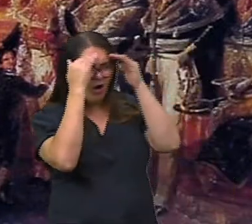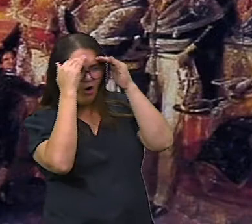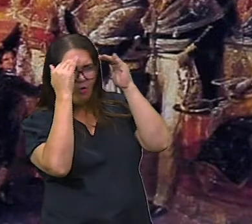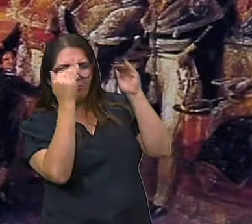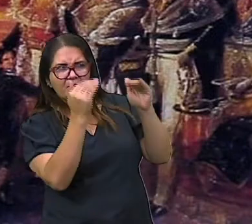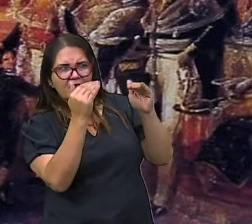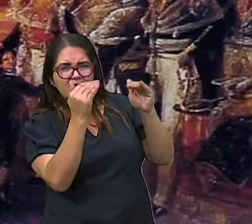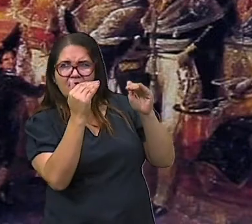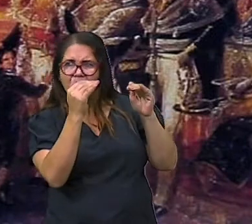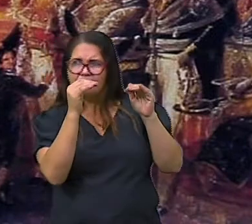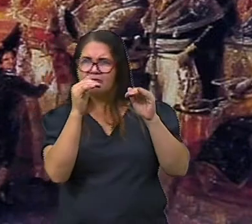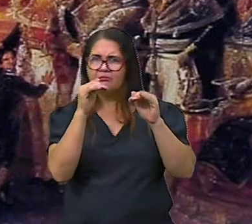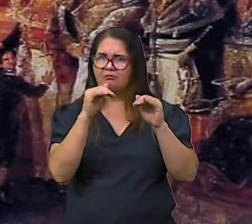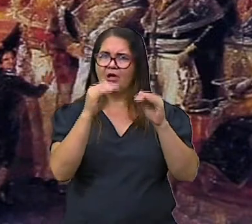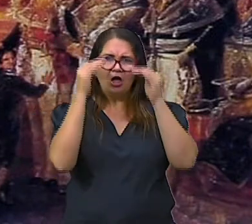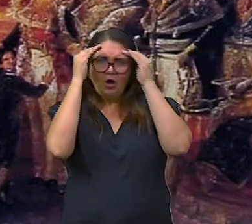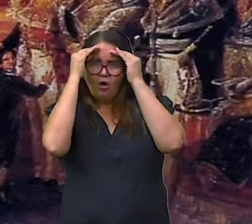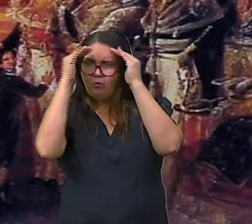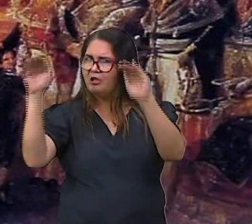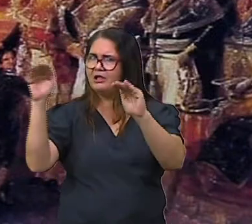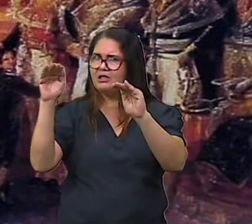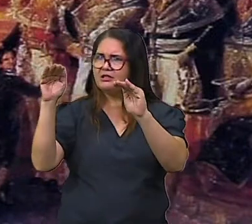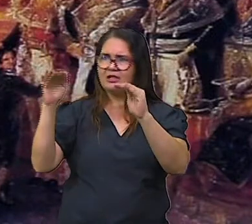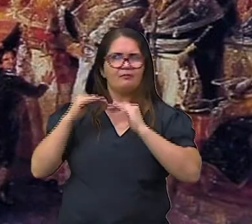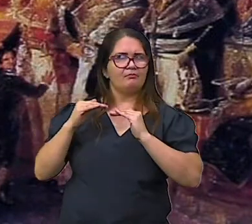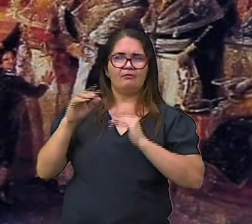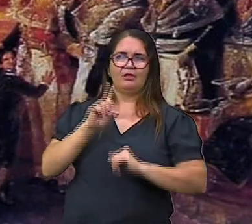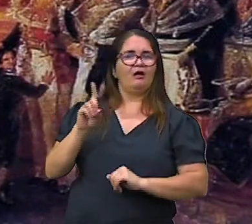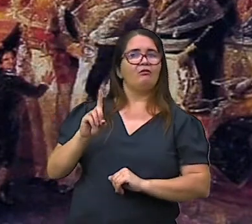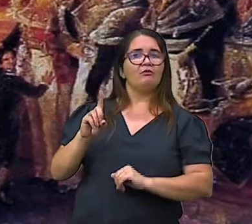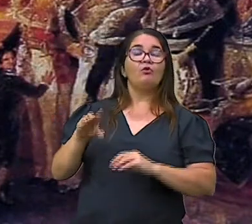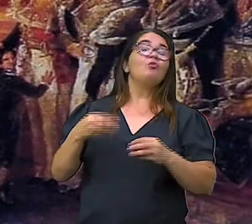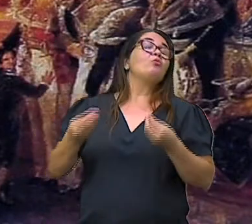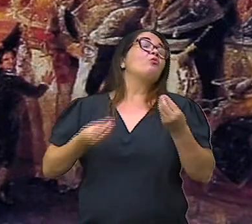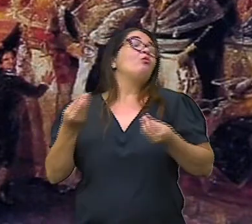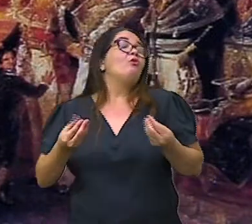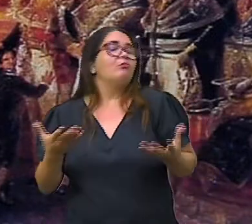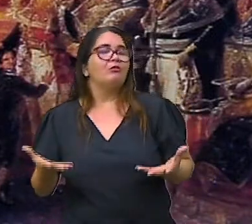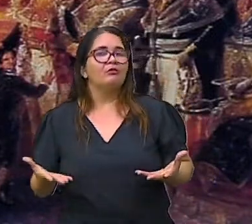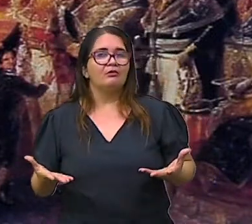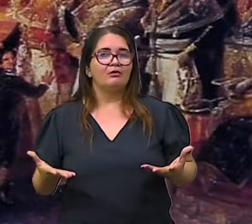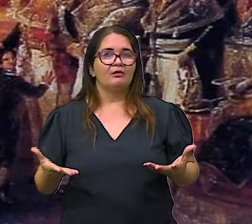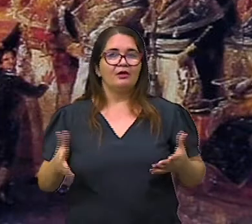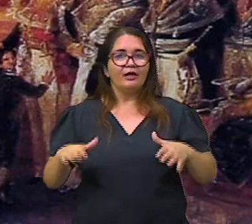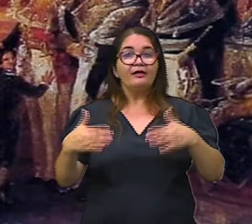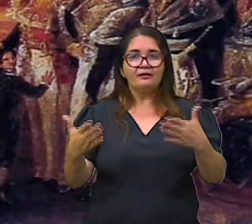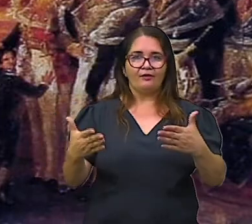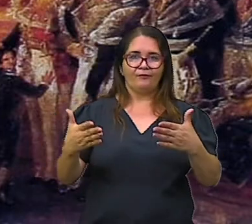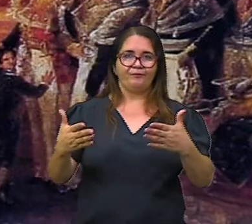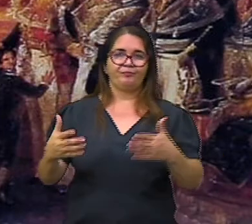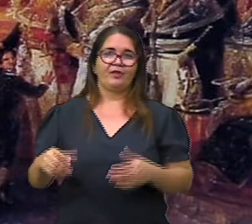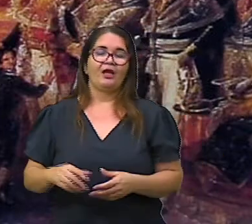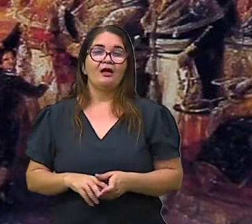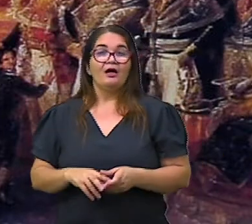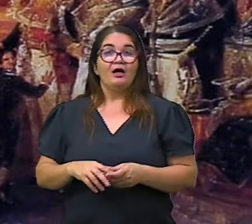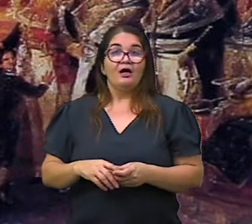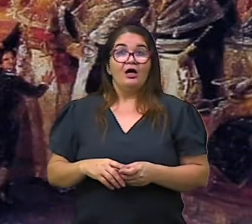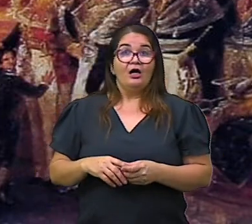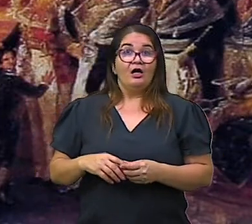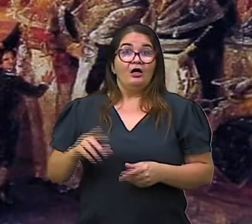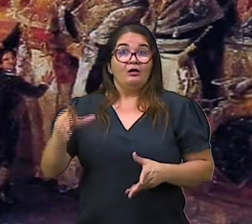E nos revoltarmos contra essa submissão. Foi o que o Dom João fez. Deixou o filho dele aqui, Pedro